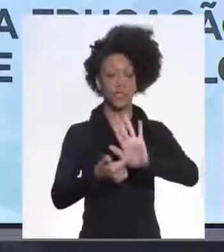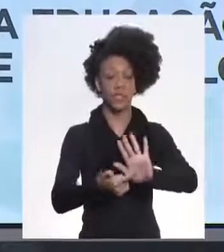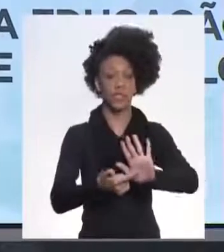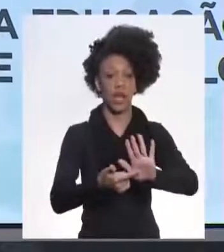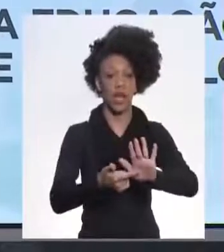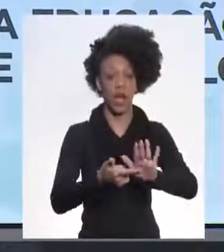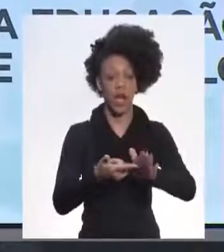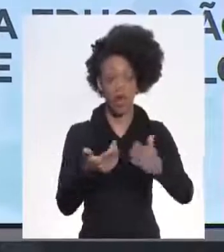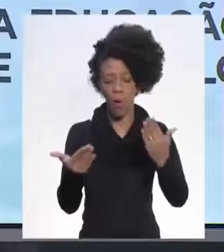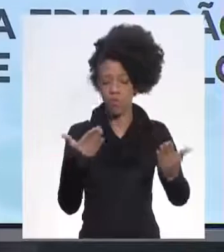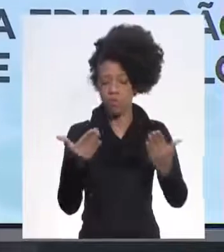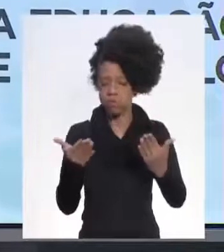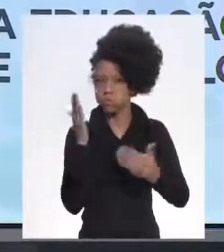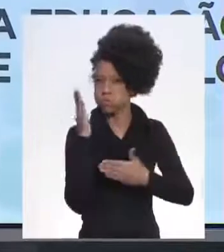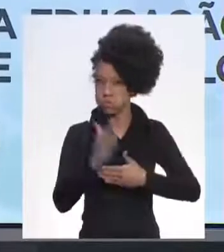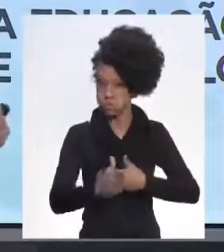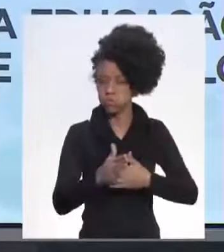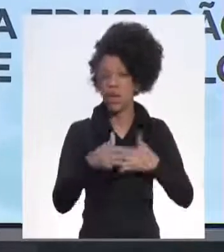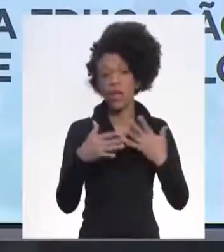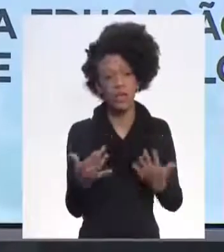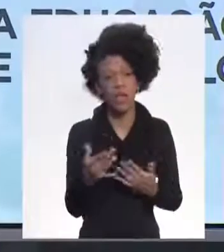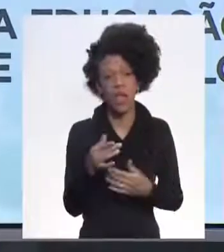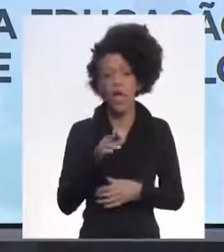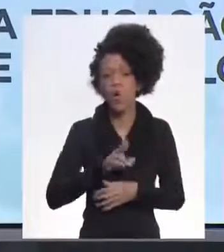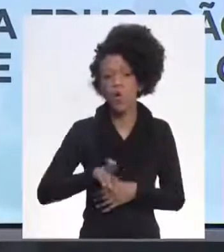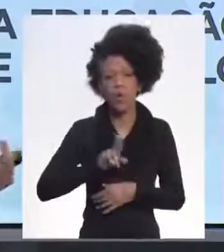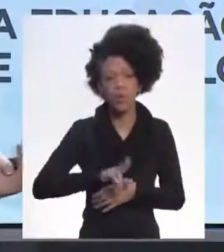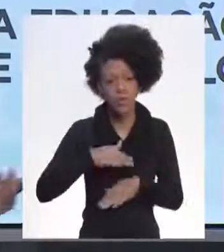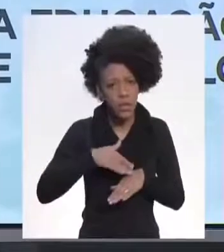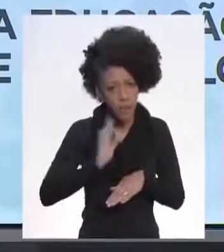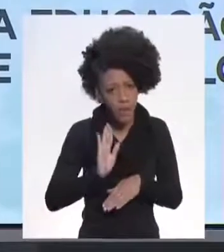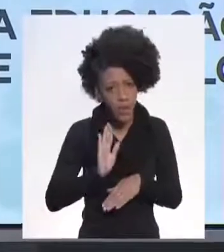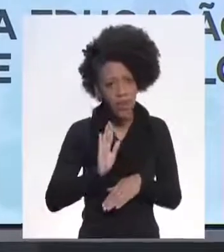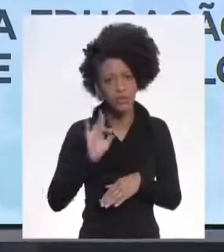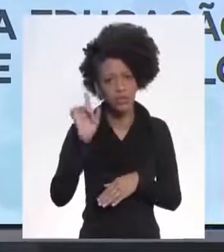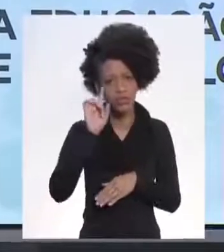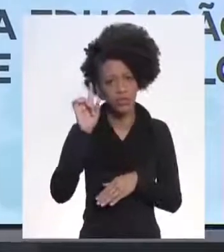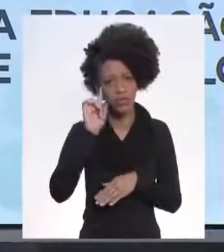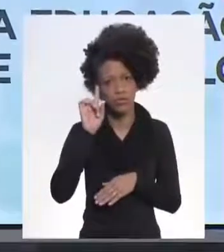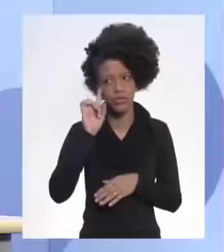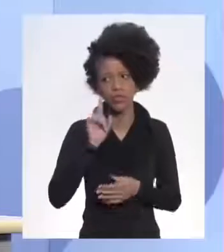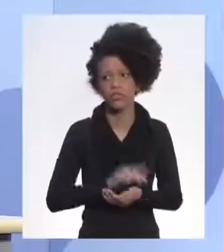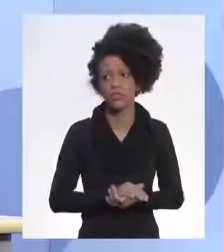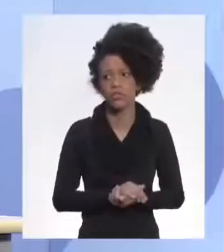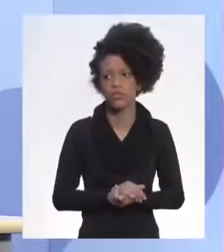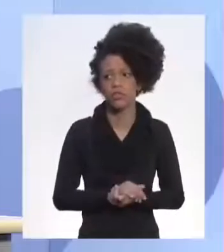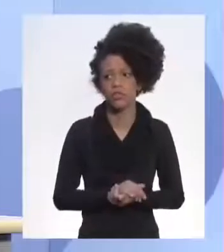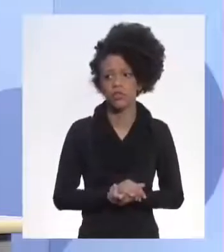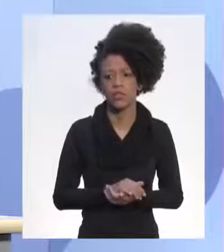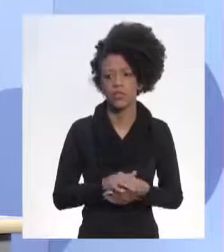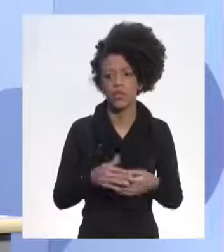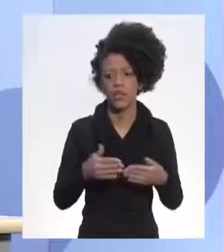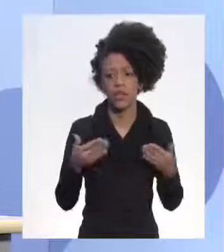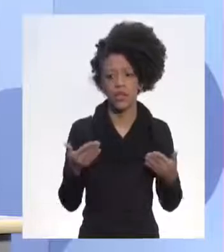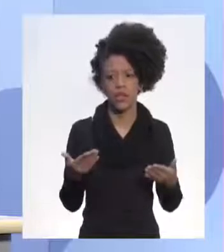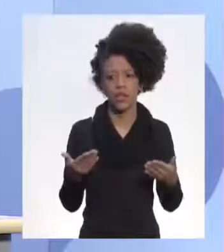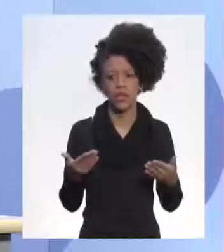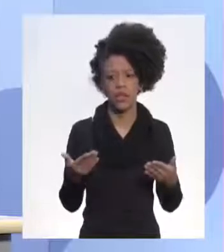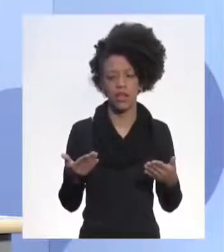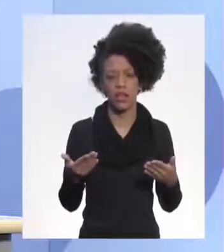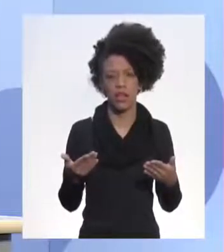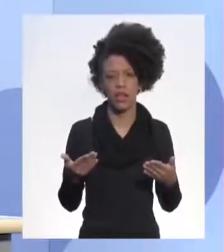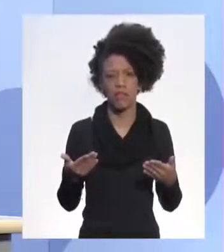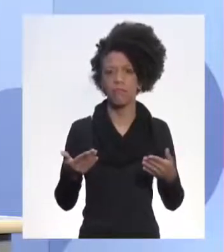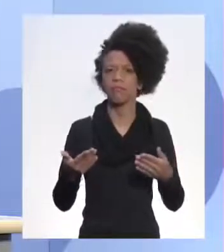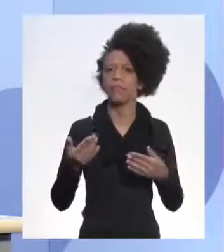da proporcionalidade direta, que é o que nós mais utilizamos ao longo do dia a dia, né, Ale? É verdade, e às vezes a gente utiliza e não está nem percebendo,